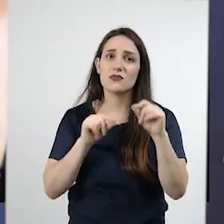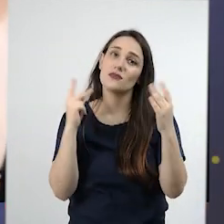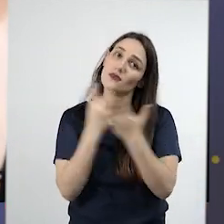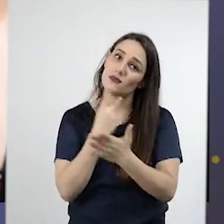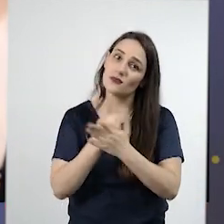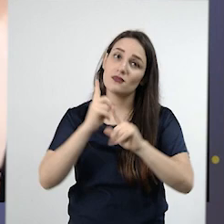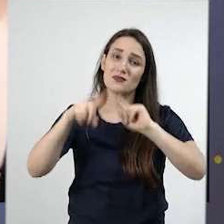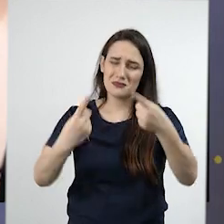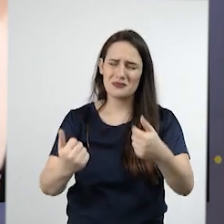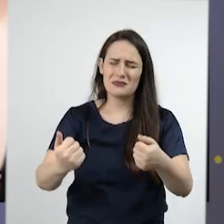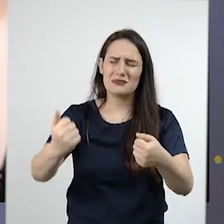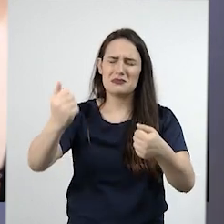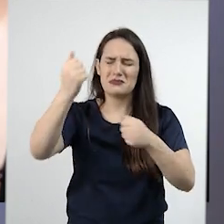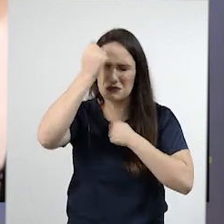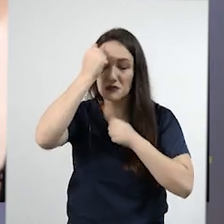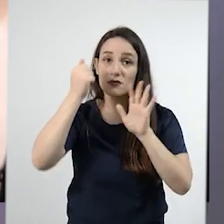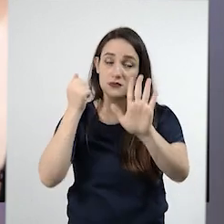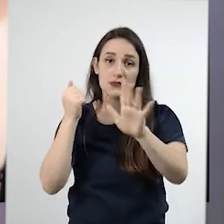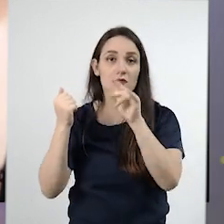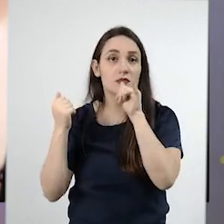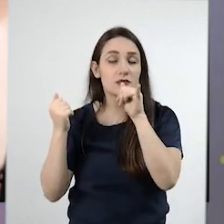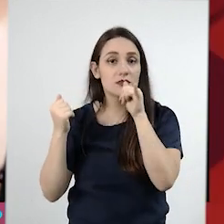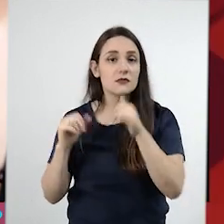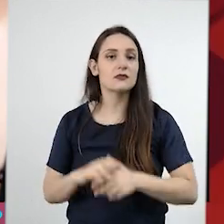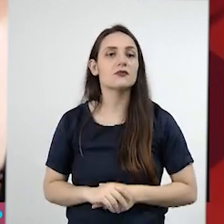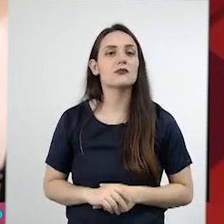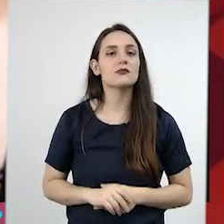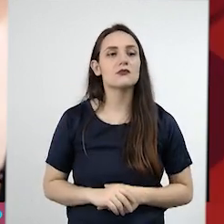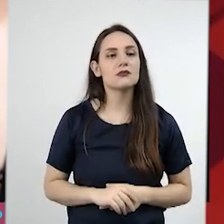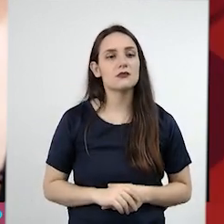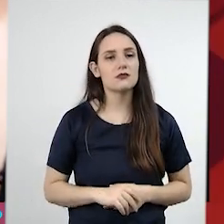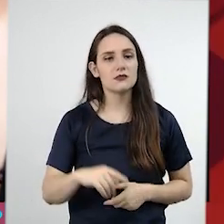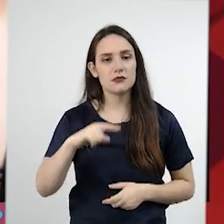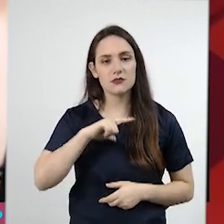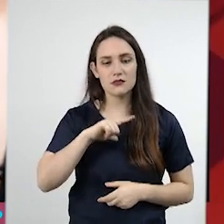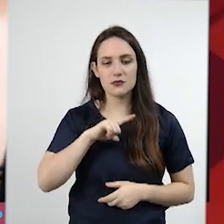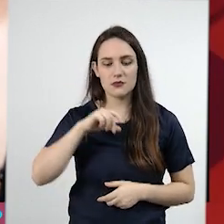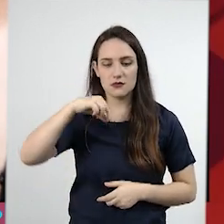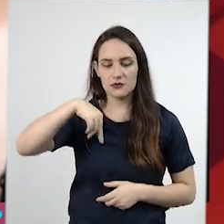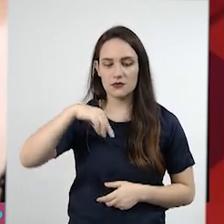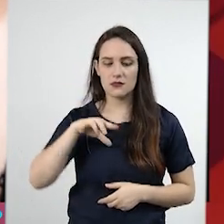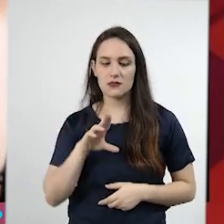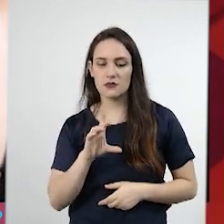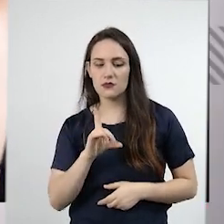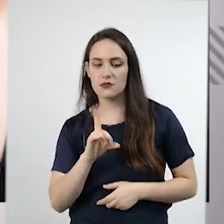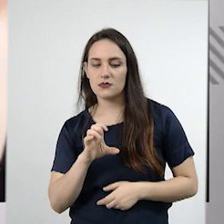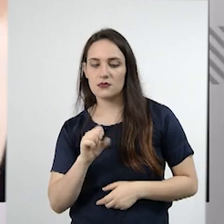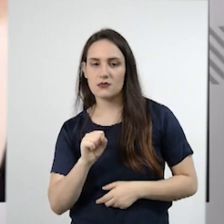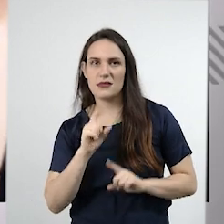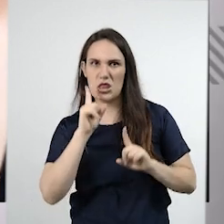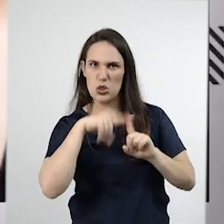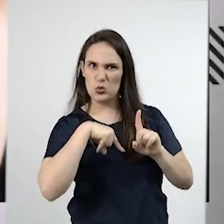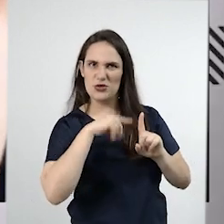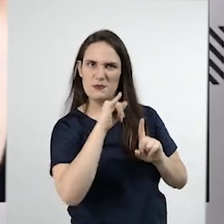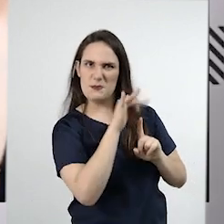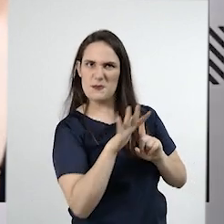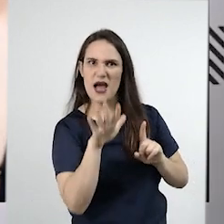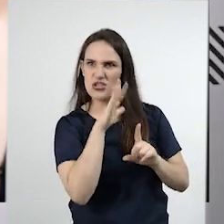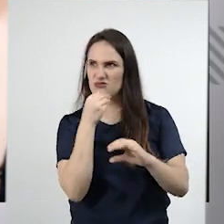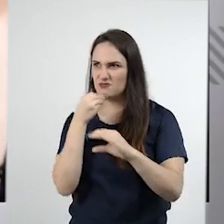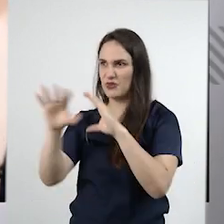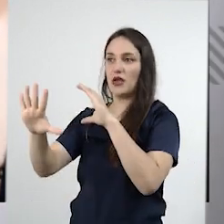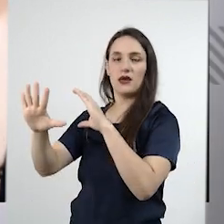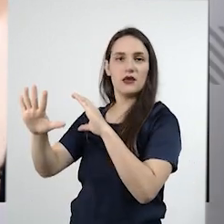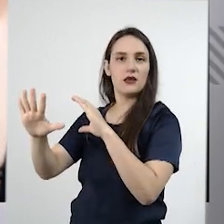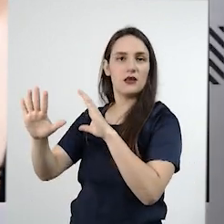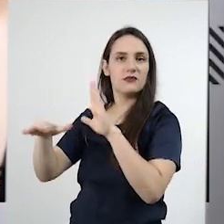futuro, né? O exemplo são aí algumas nudes, né? Como a gente pode dizer assim, muito comuns hoje em dia. De repente, numa briga de